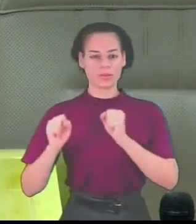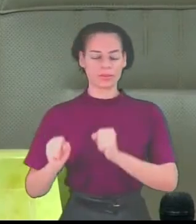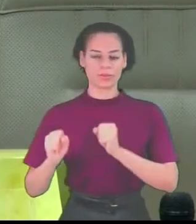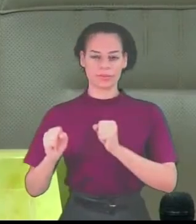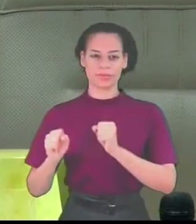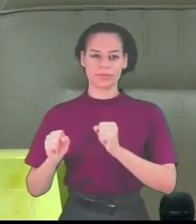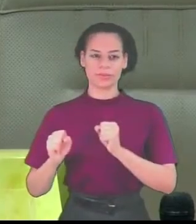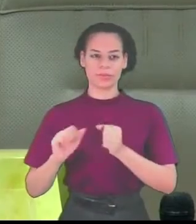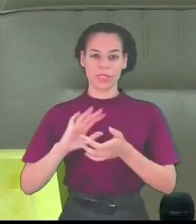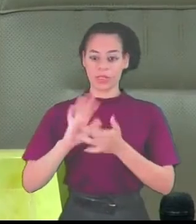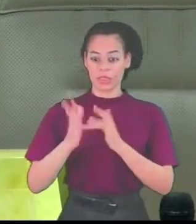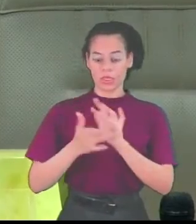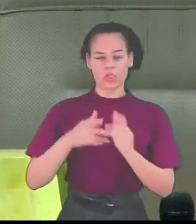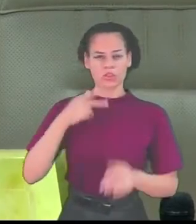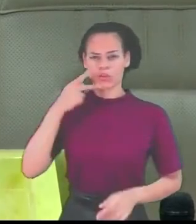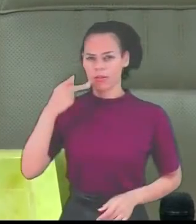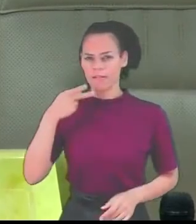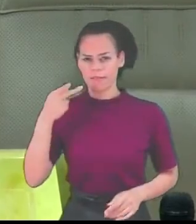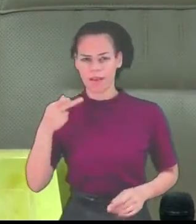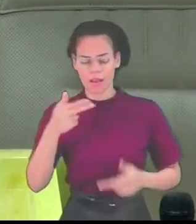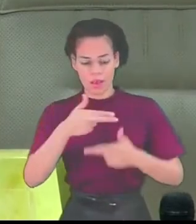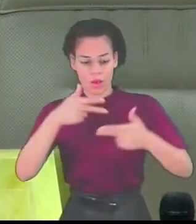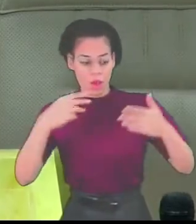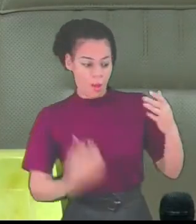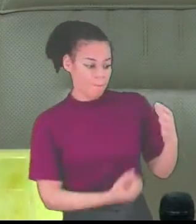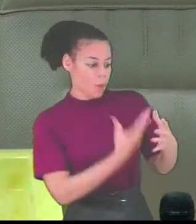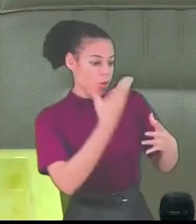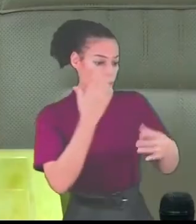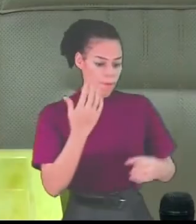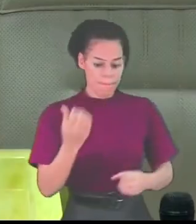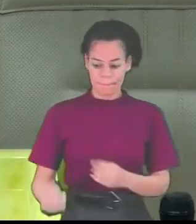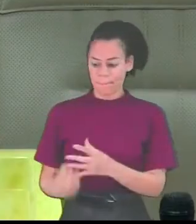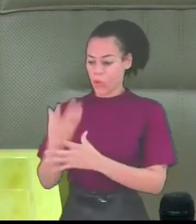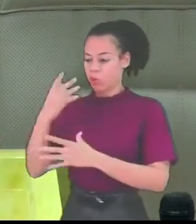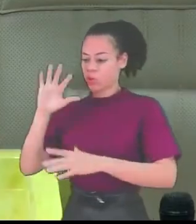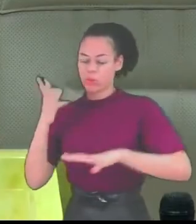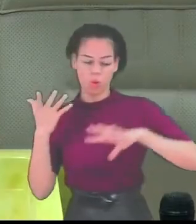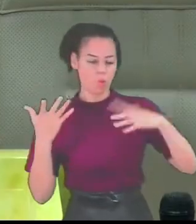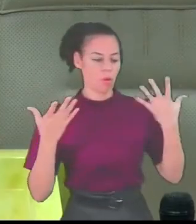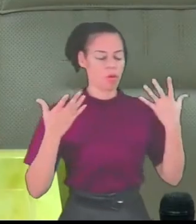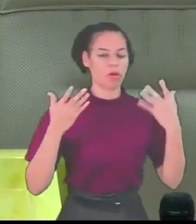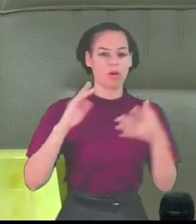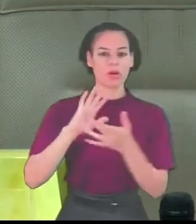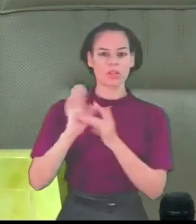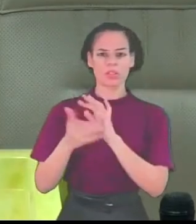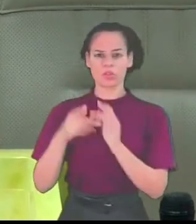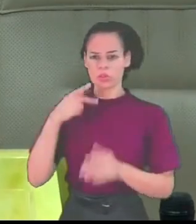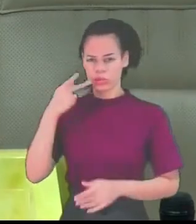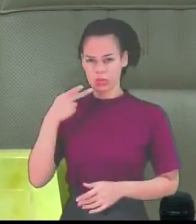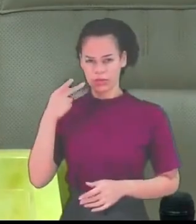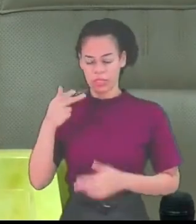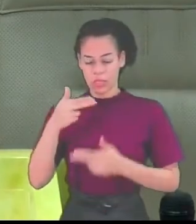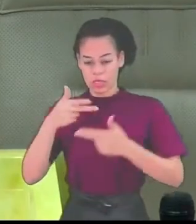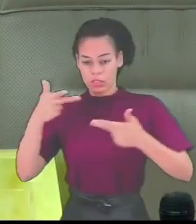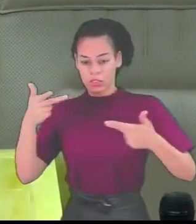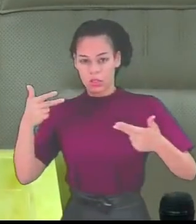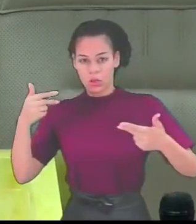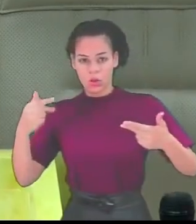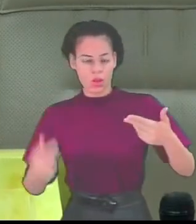E ele fala as coisas acontecem e ele diz as coisas aparecem